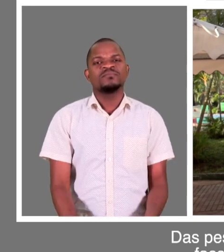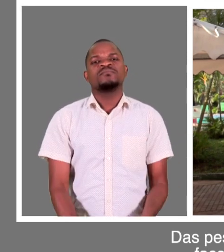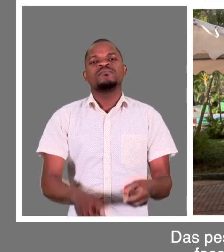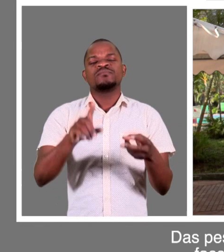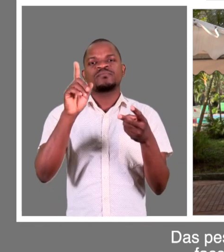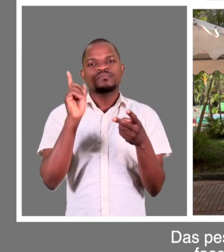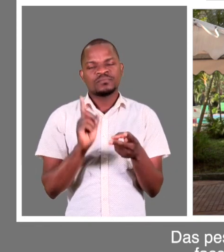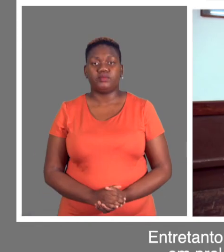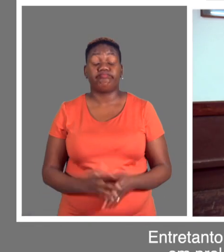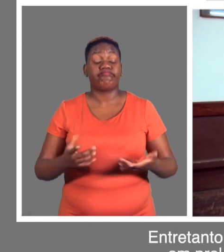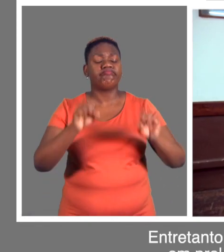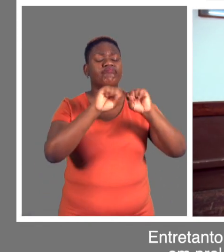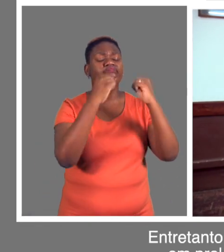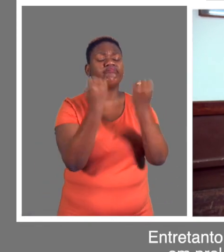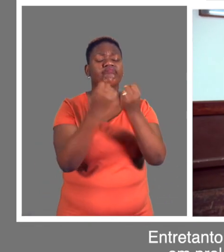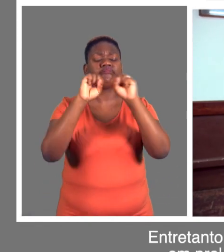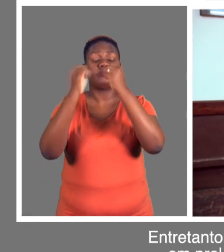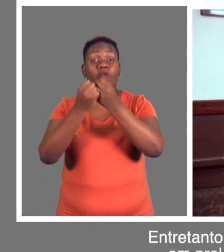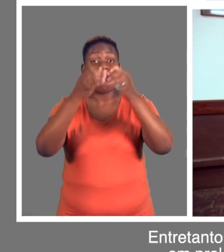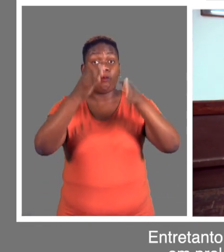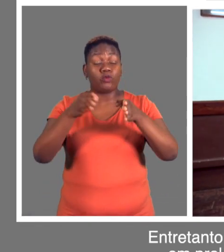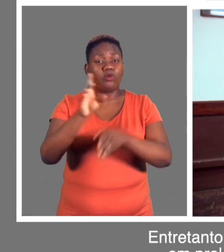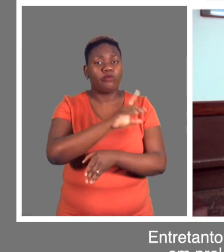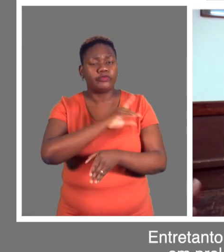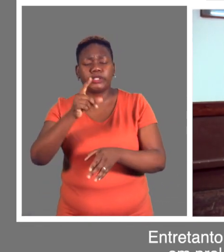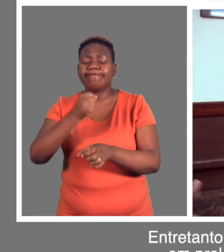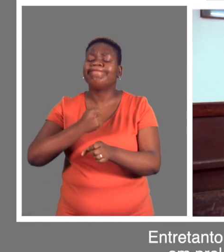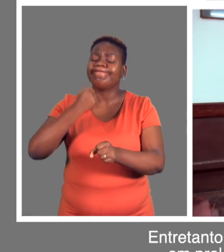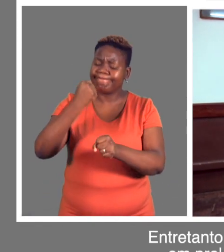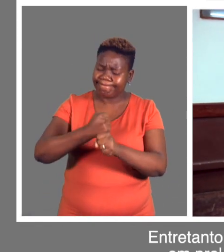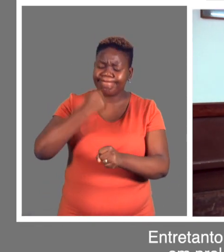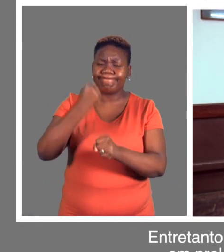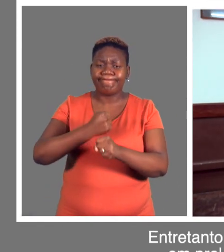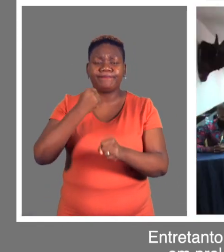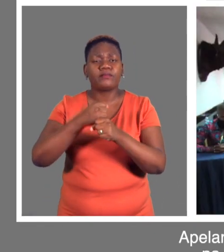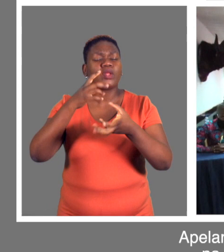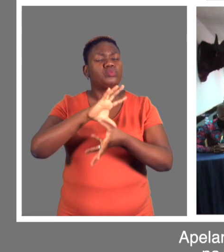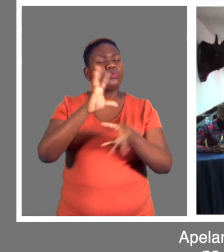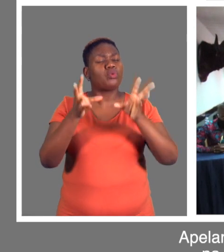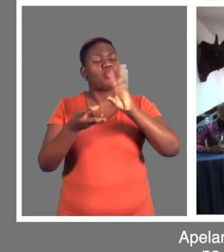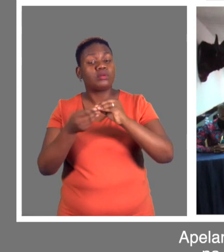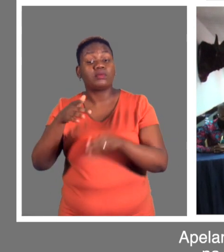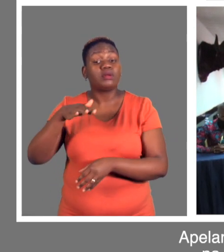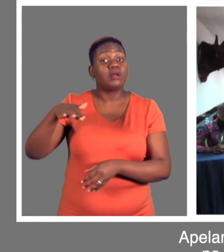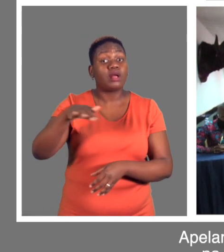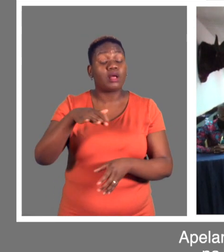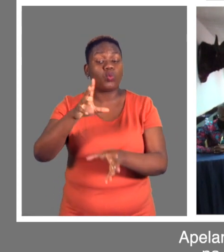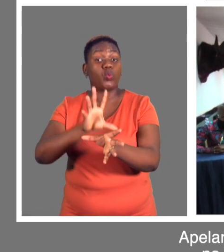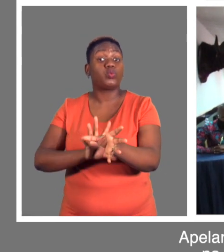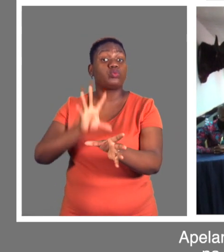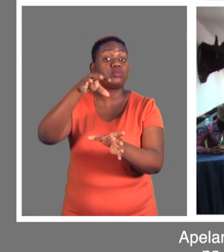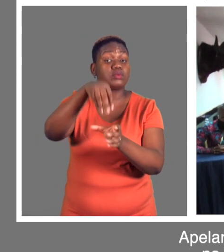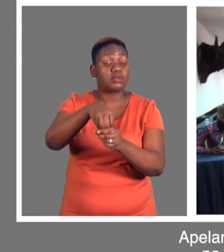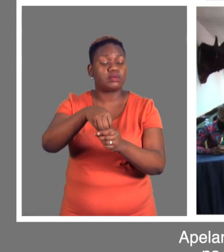do Covid-19. Entretanto, as organizações que trabalham em prol das pessoas com deficiência apelam ao envolvimento de